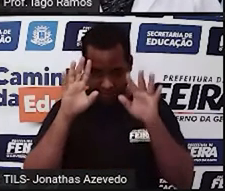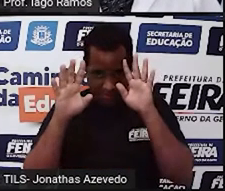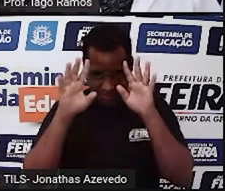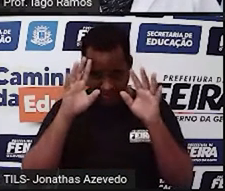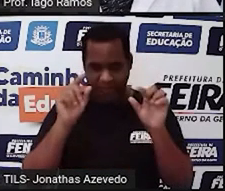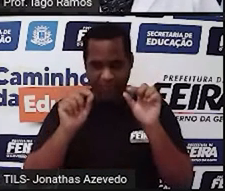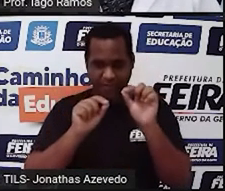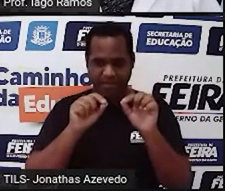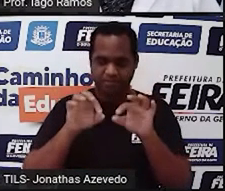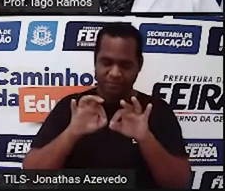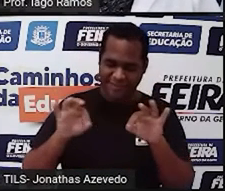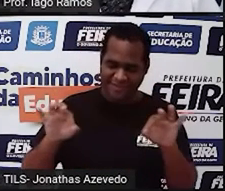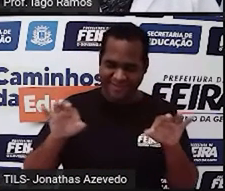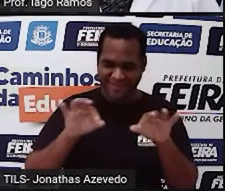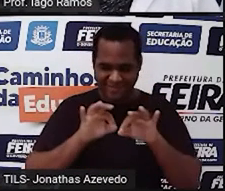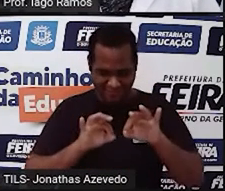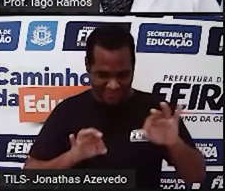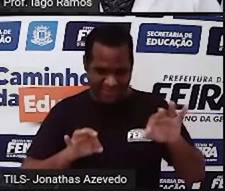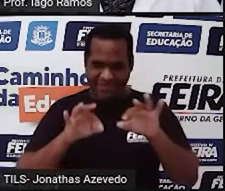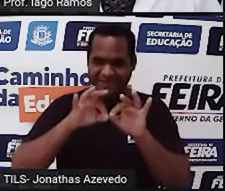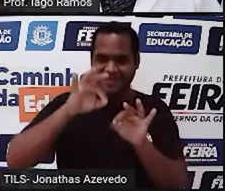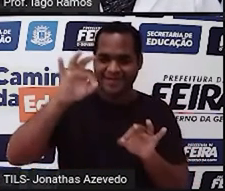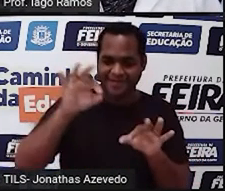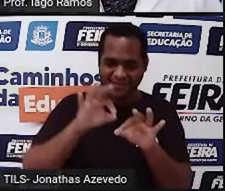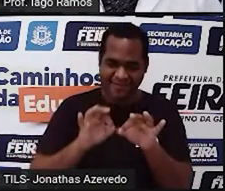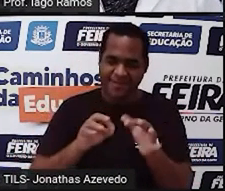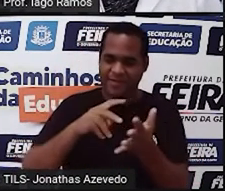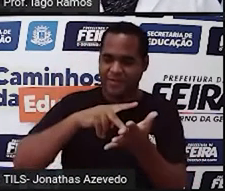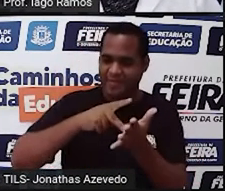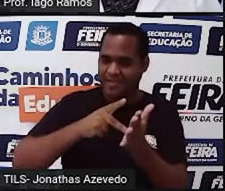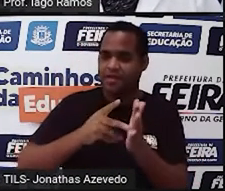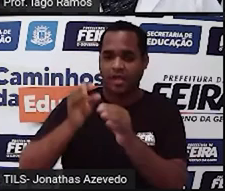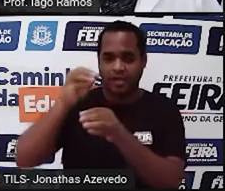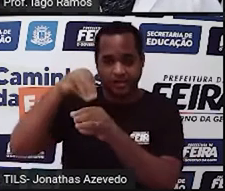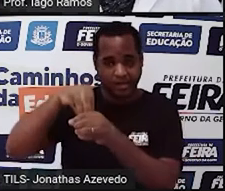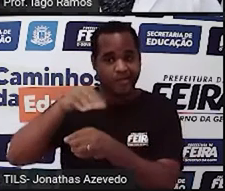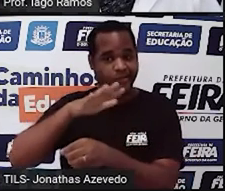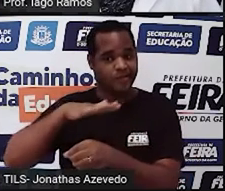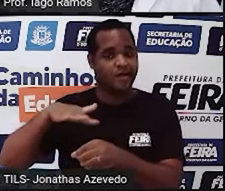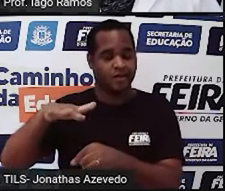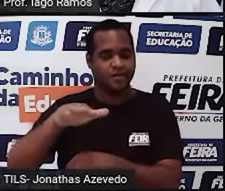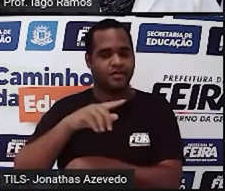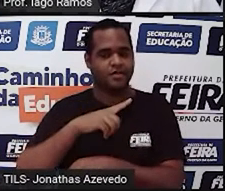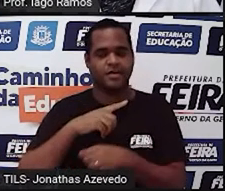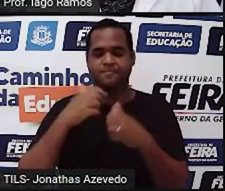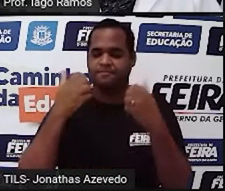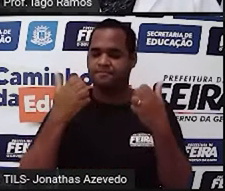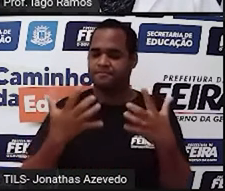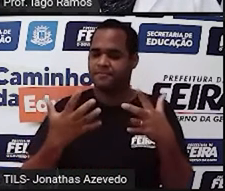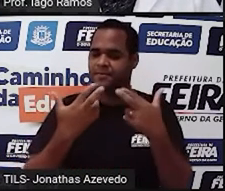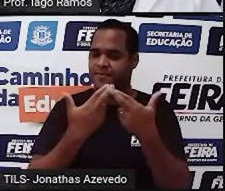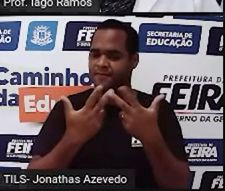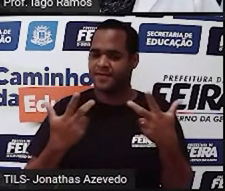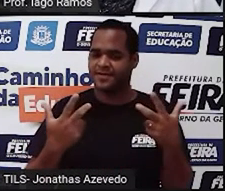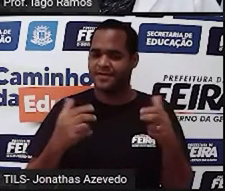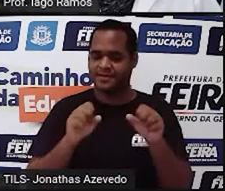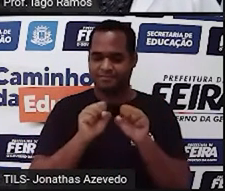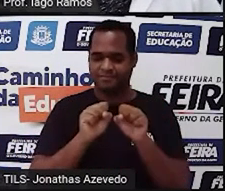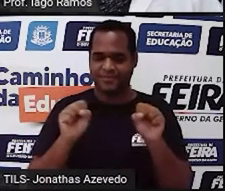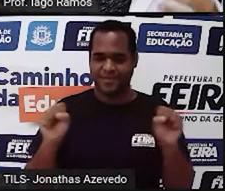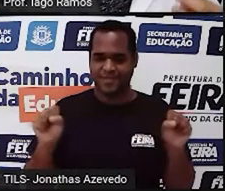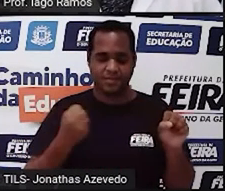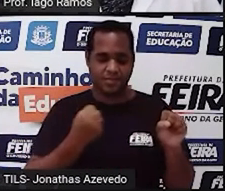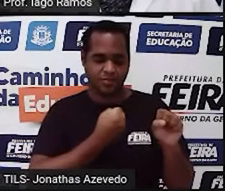geometria quando a gente fala delas a gente teve também contribuições é no sistema de numeração